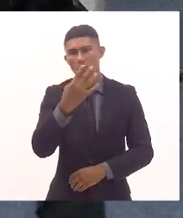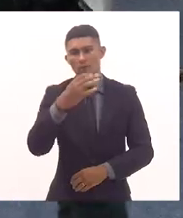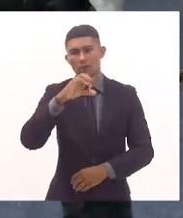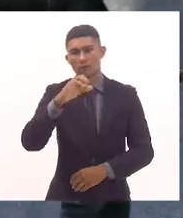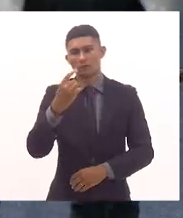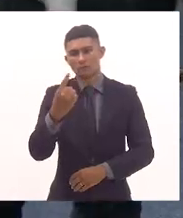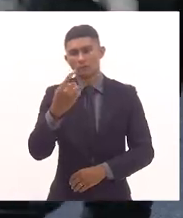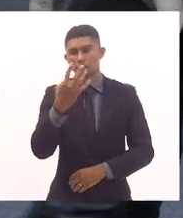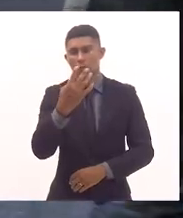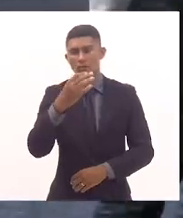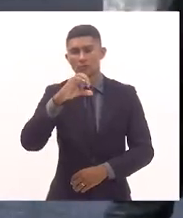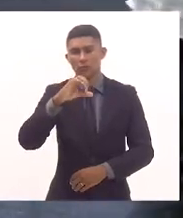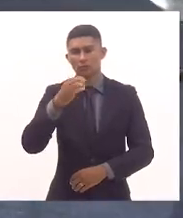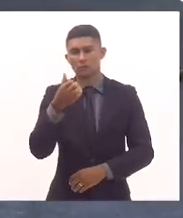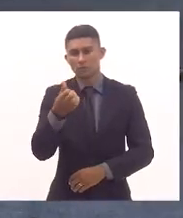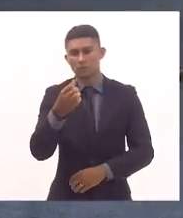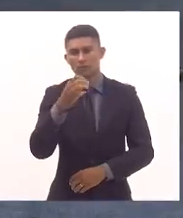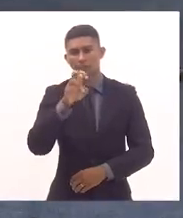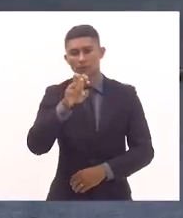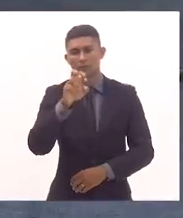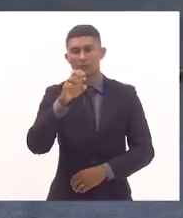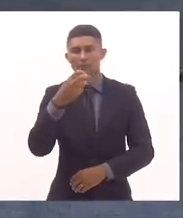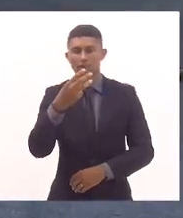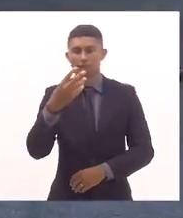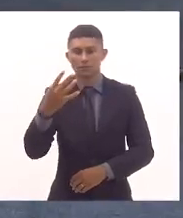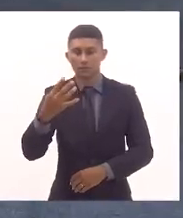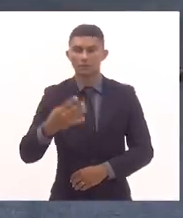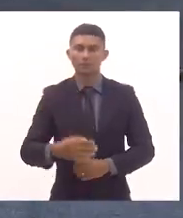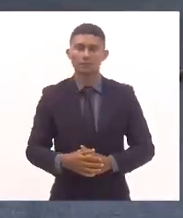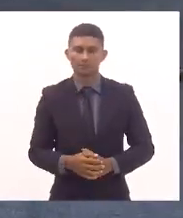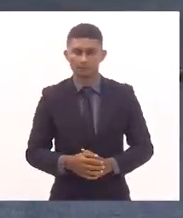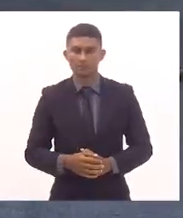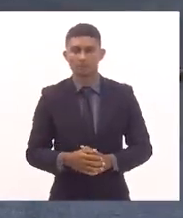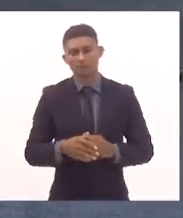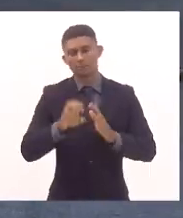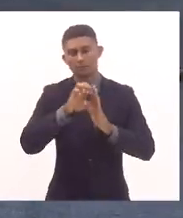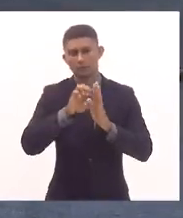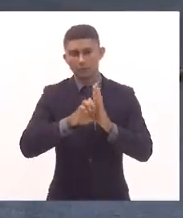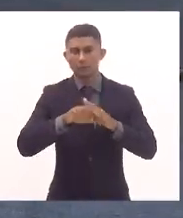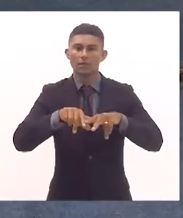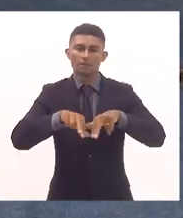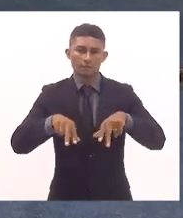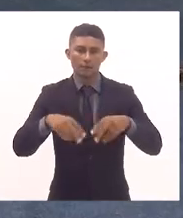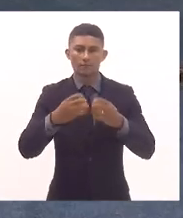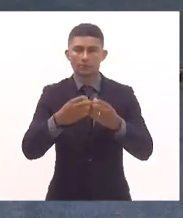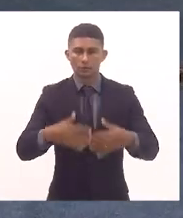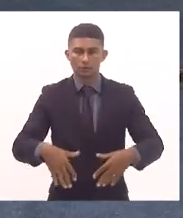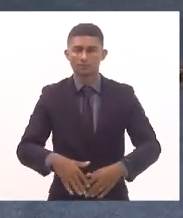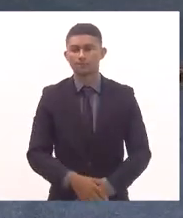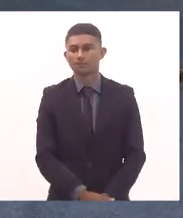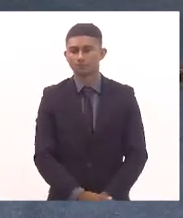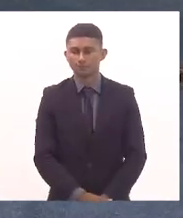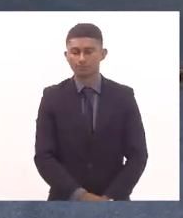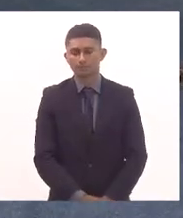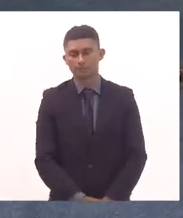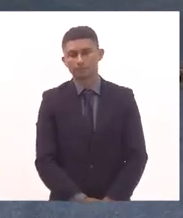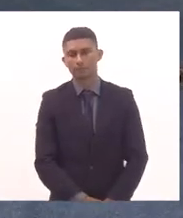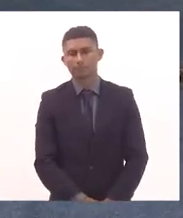495, 496, 534, 536, 537, 568, 571, 572,